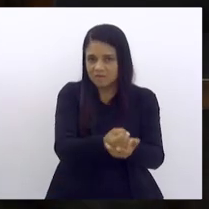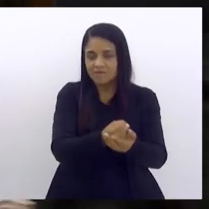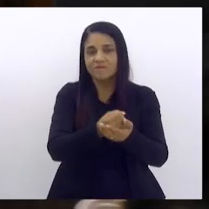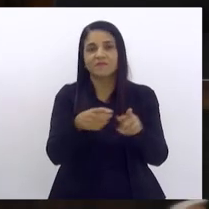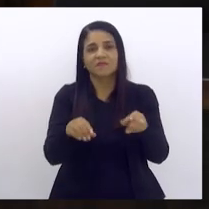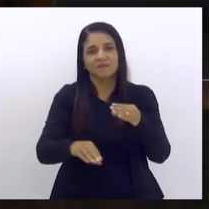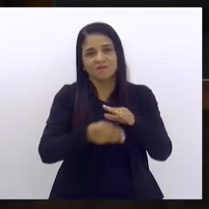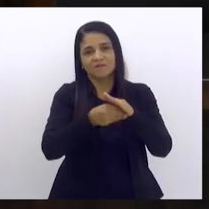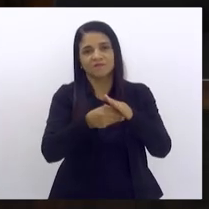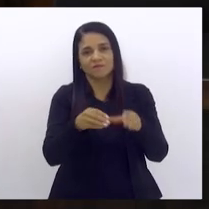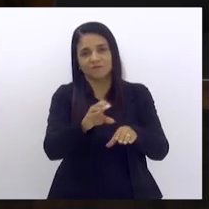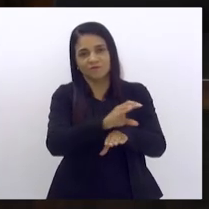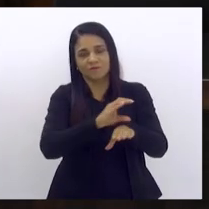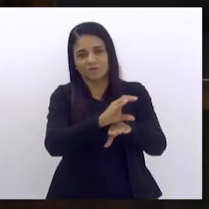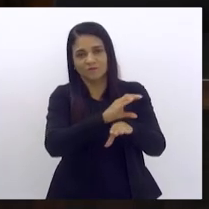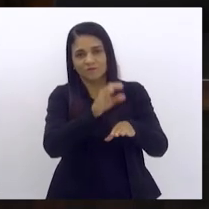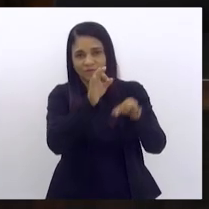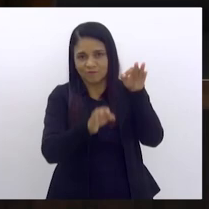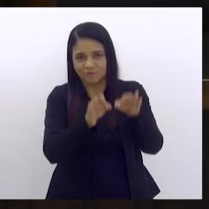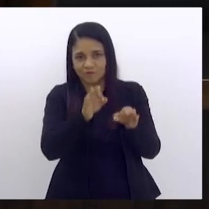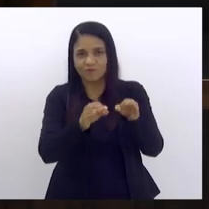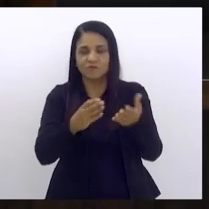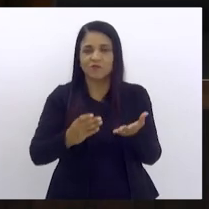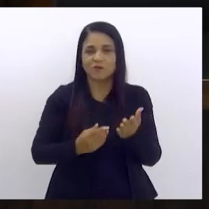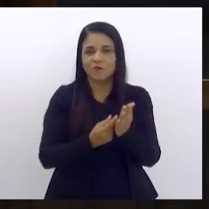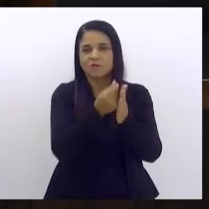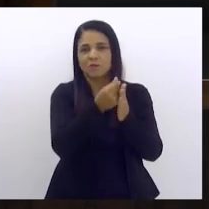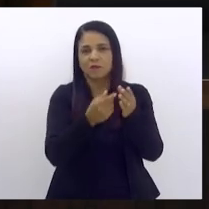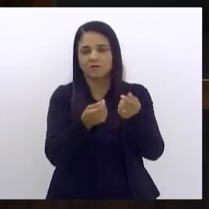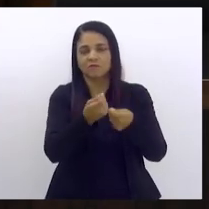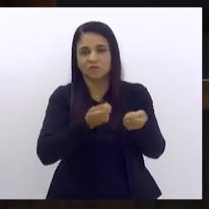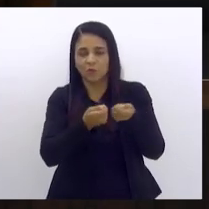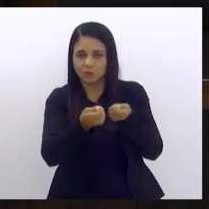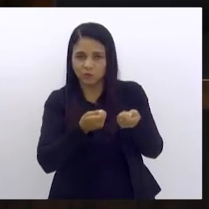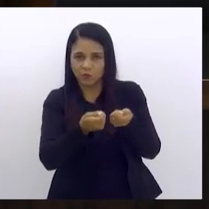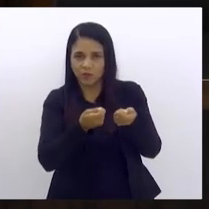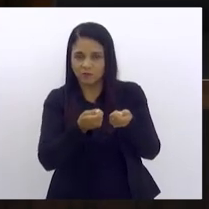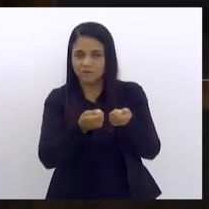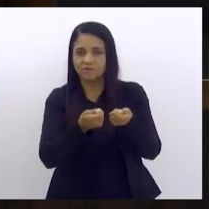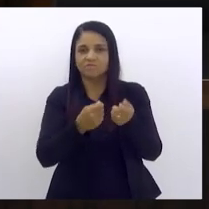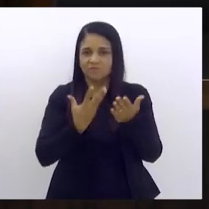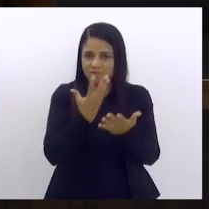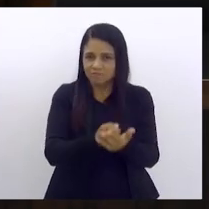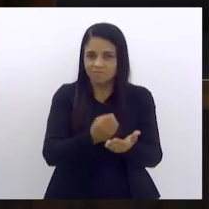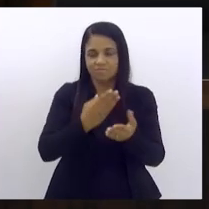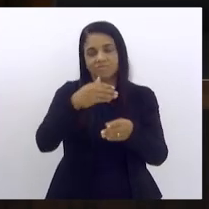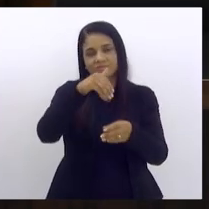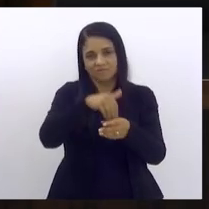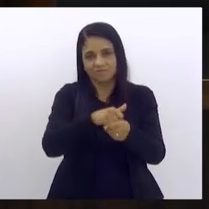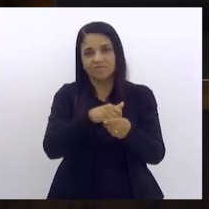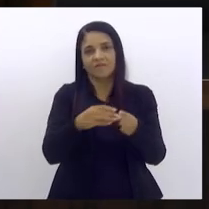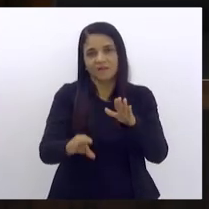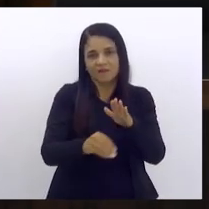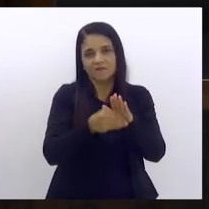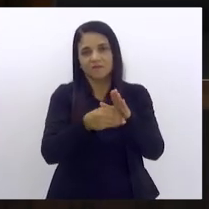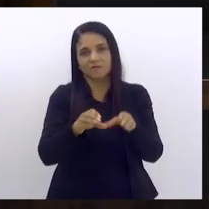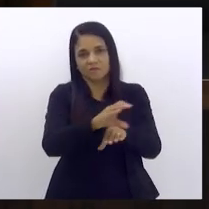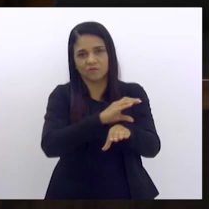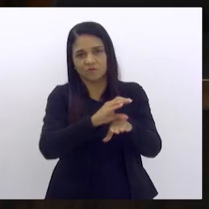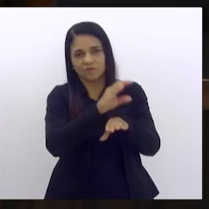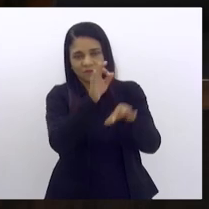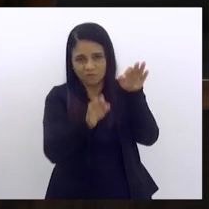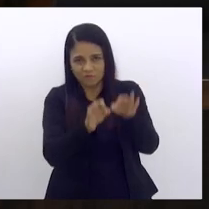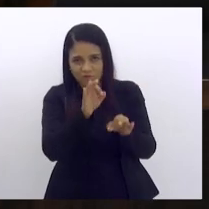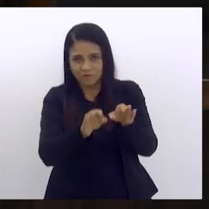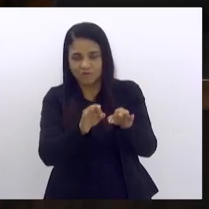emendas da Comissão de Constituição e Justiça de Orçamento, Finanças, Fiscalização Financeira e Controle favorável, com as emendas da Comissão de Constituição e